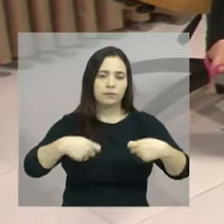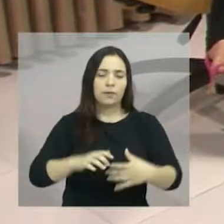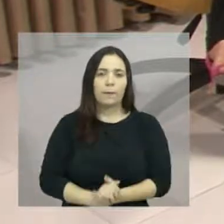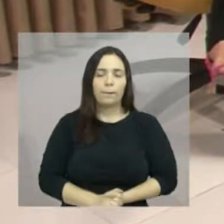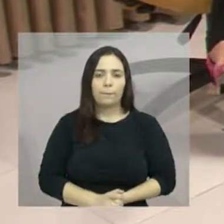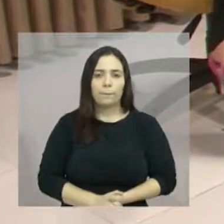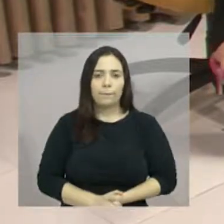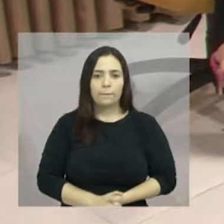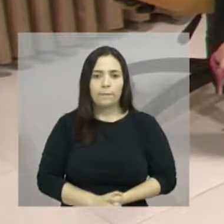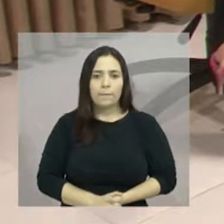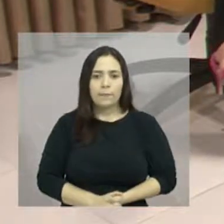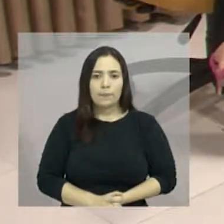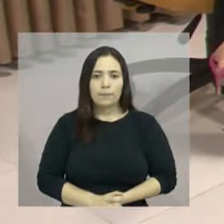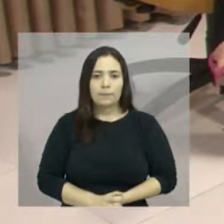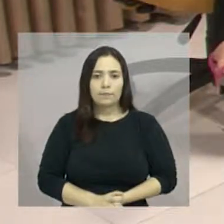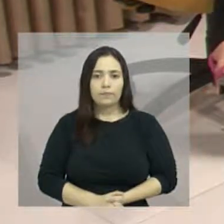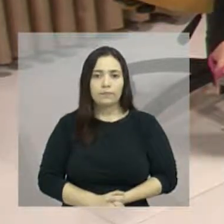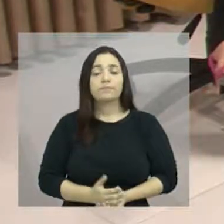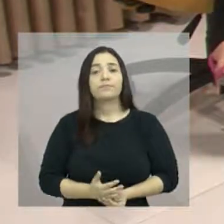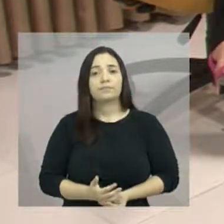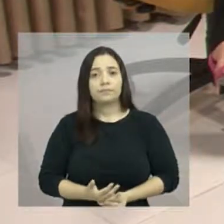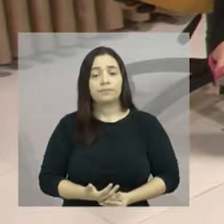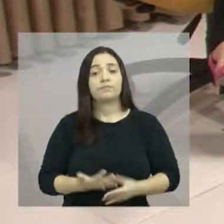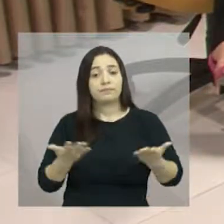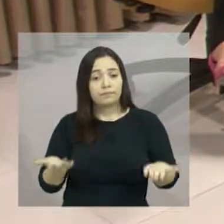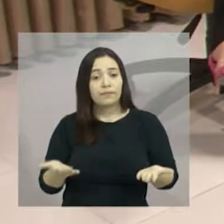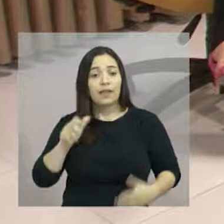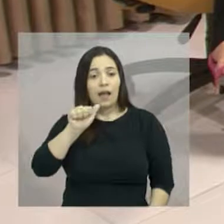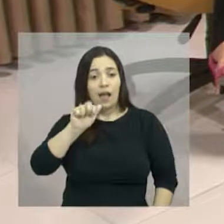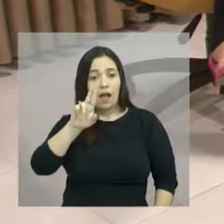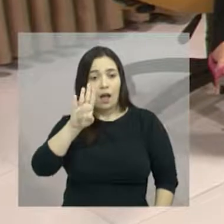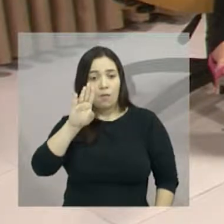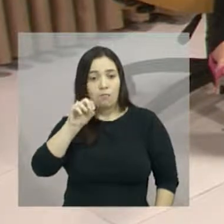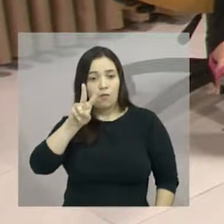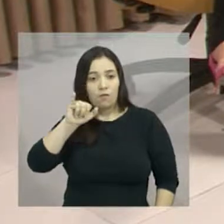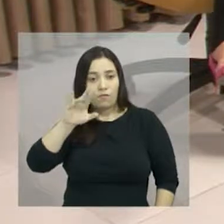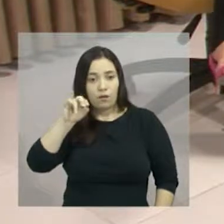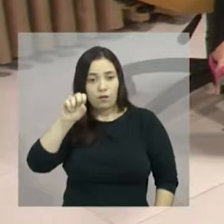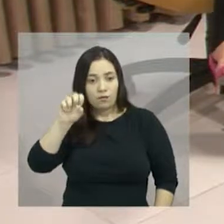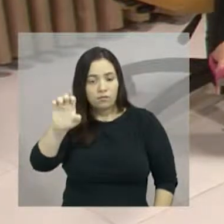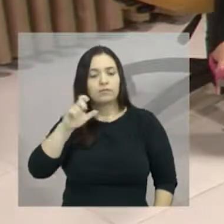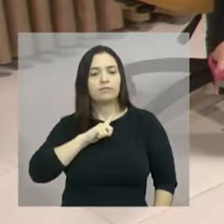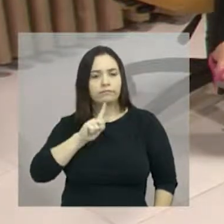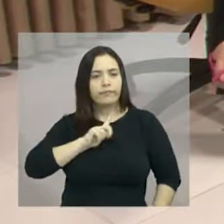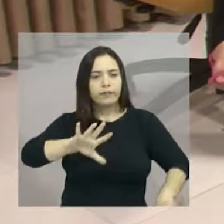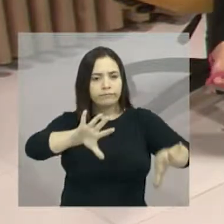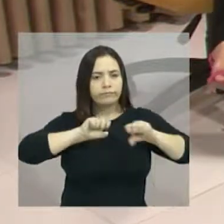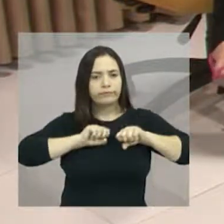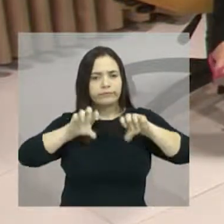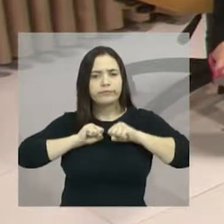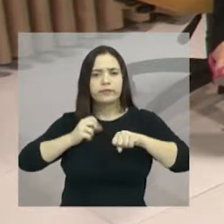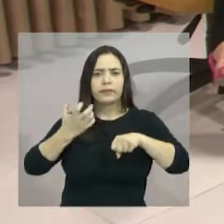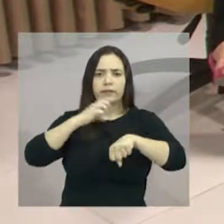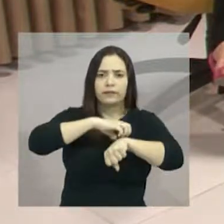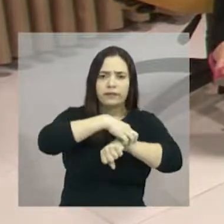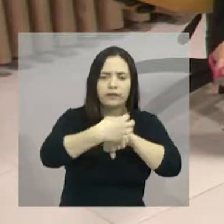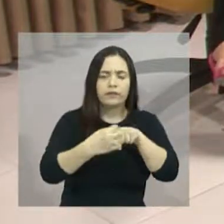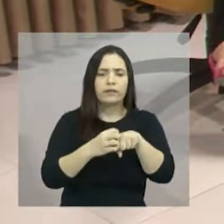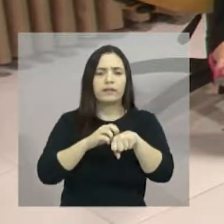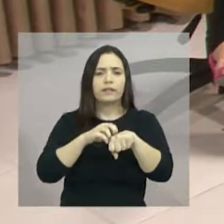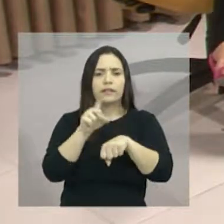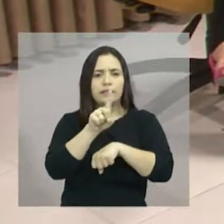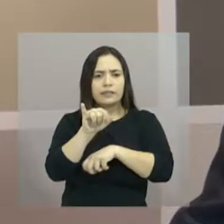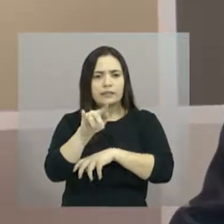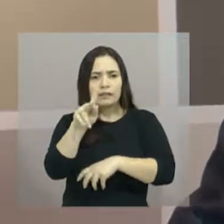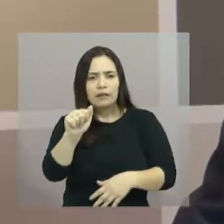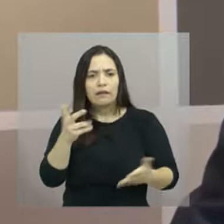A febre chikungunya é uma arbovirose, a gente está aí sofrendo com várias delas, a dengue, a zika, o Gardel falou, é